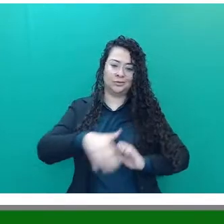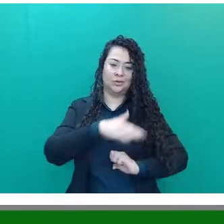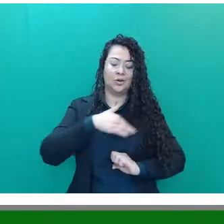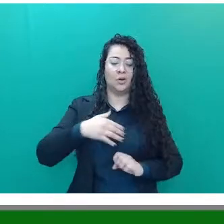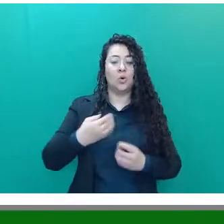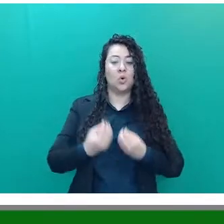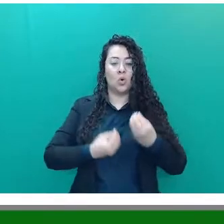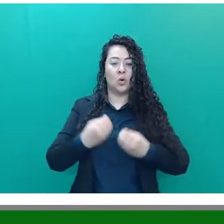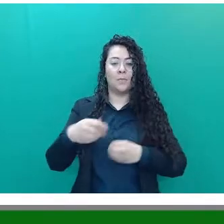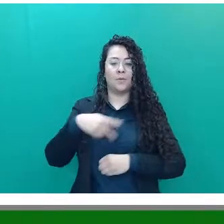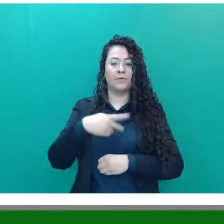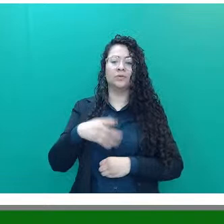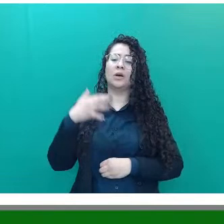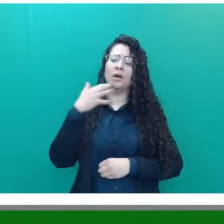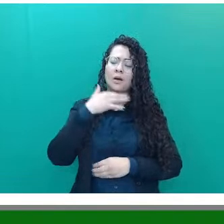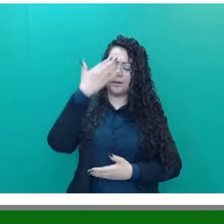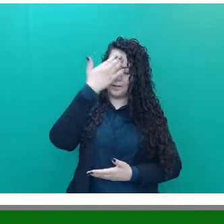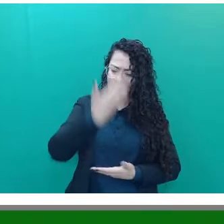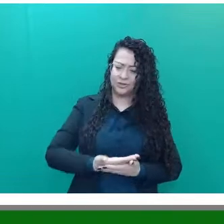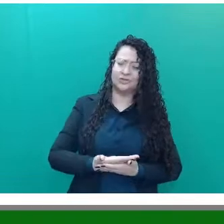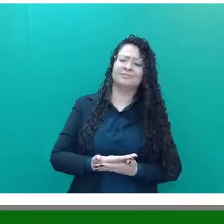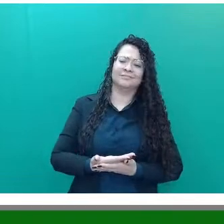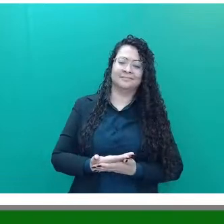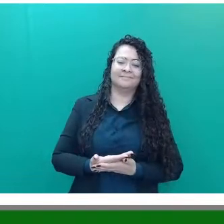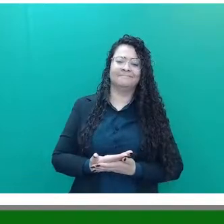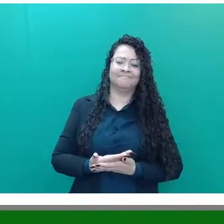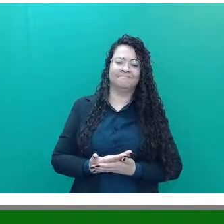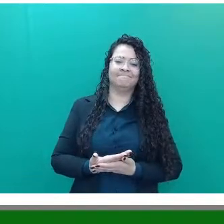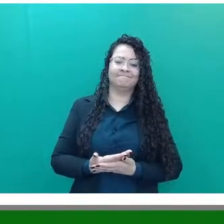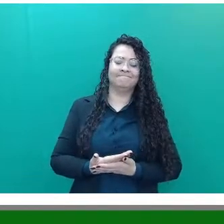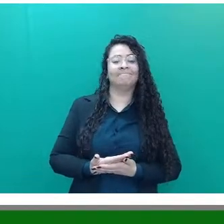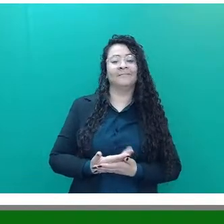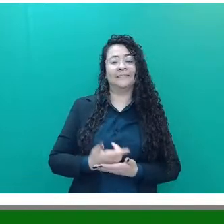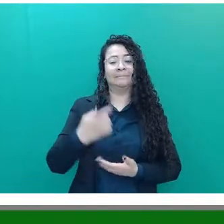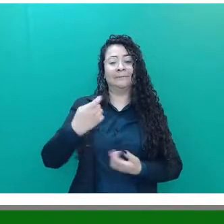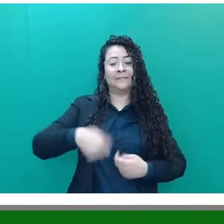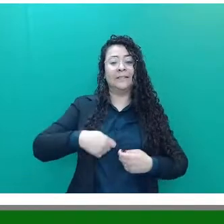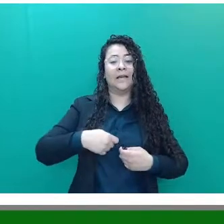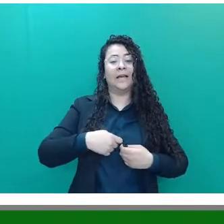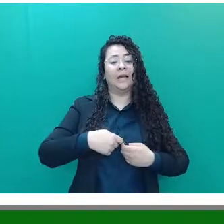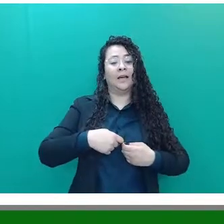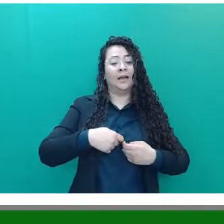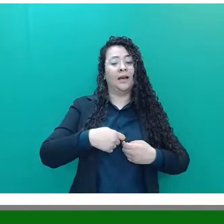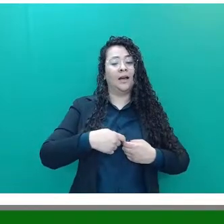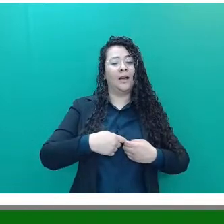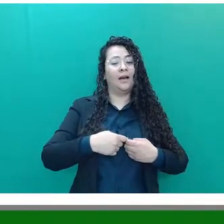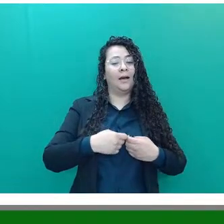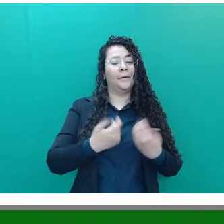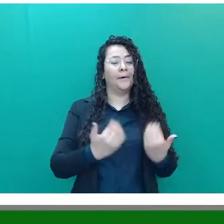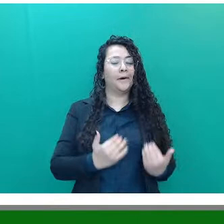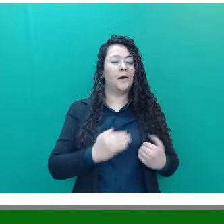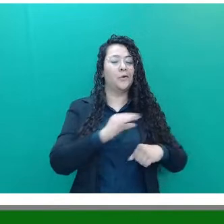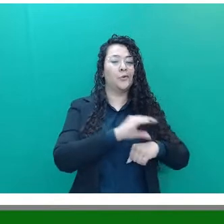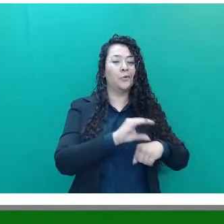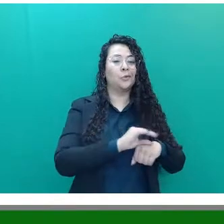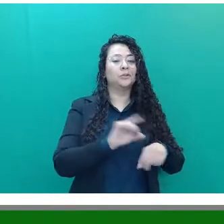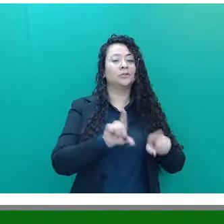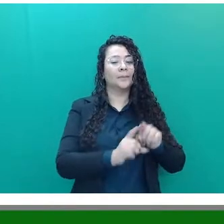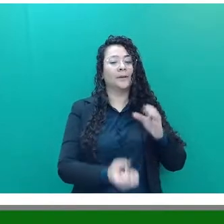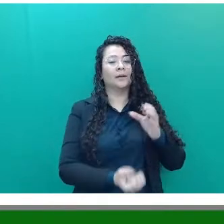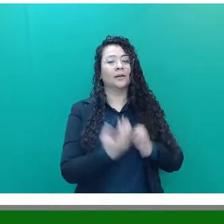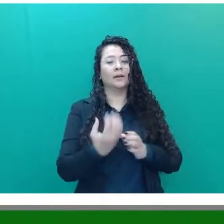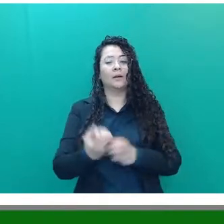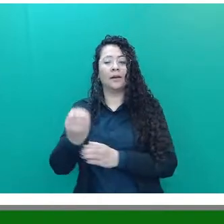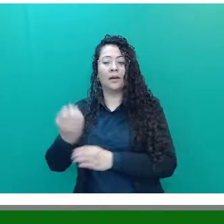que os cursos, né? E a necessidade de criação de mais cursos em todo o Brasil, porque essa formação